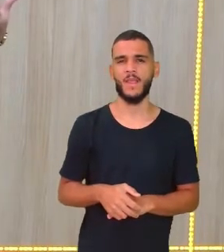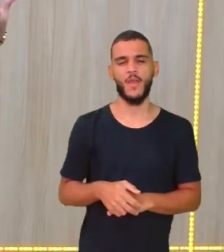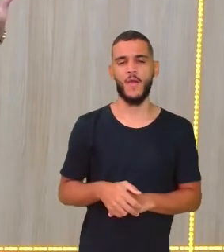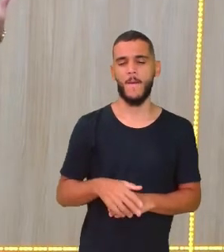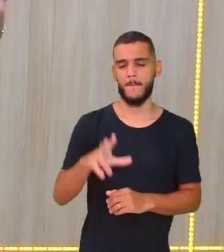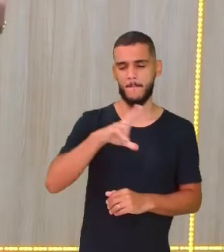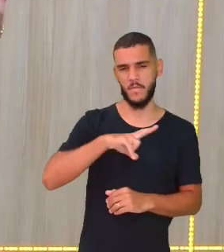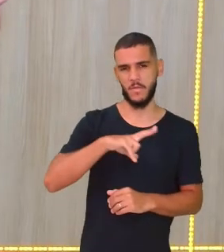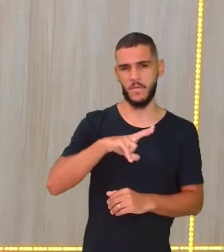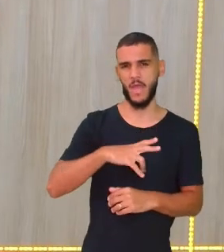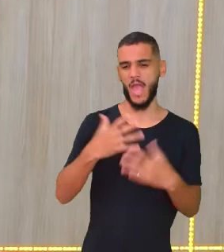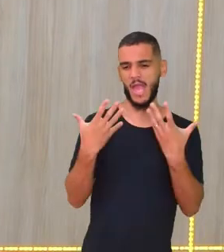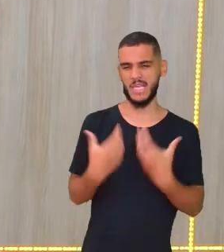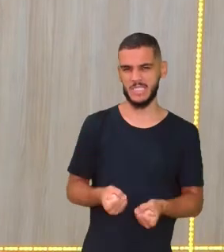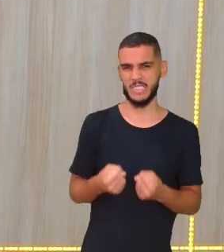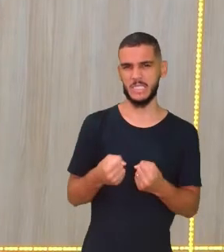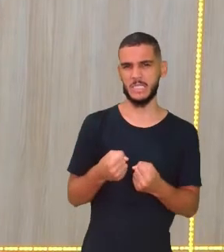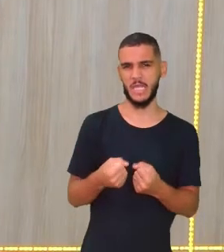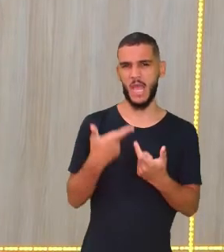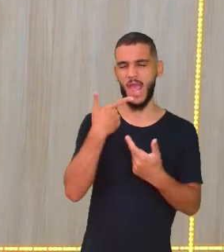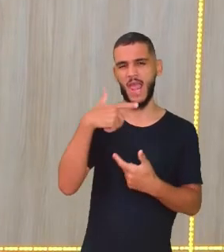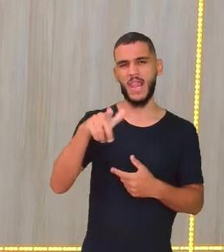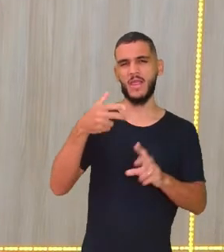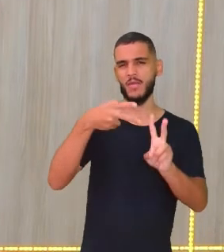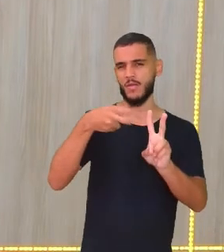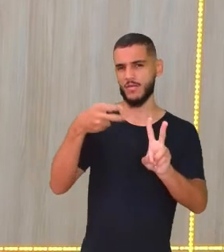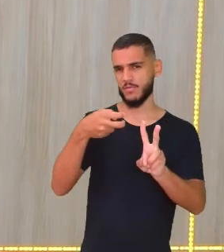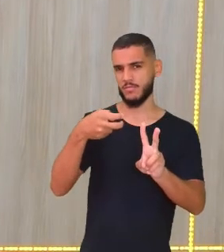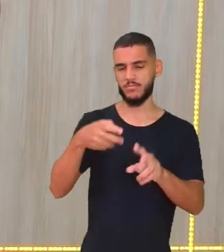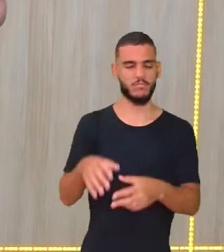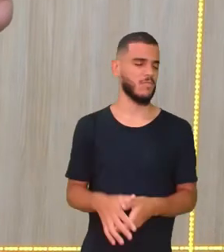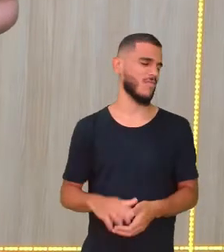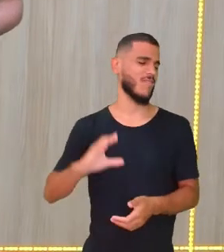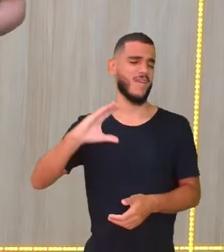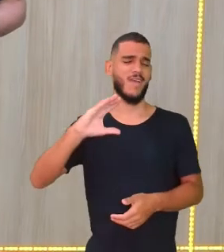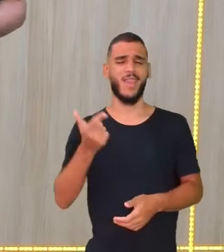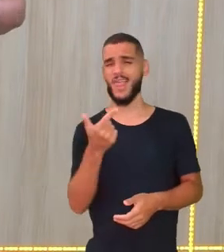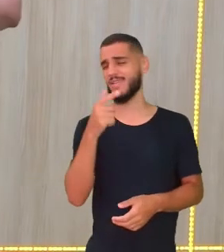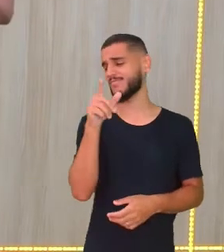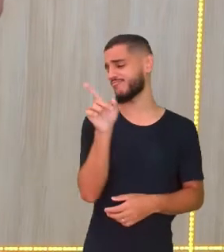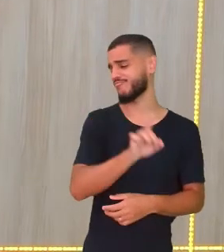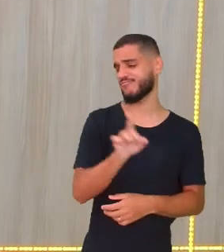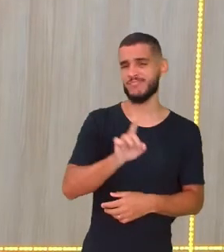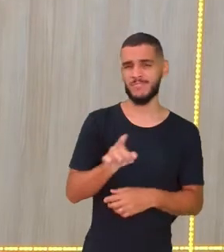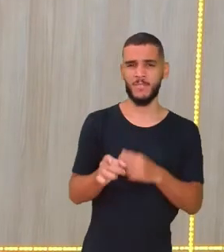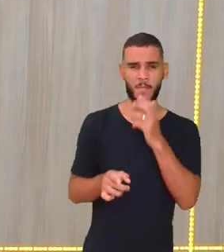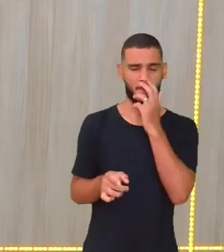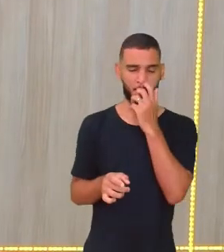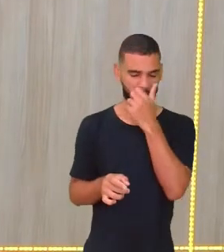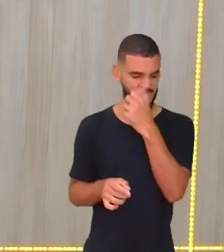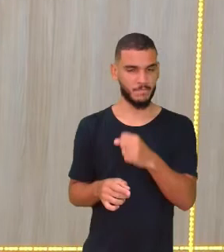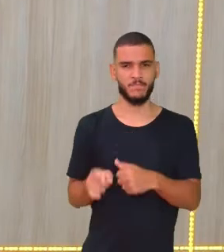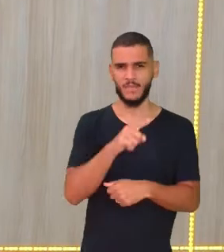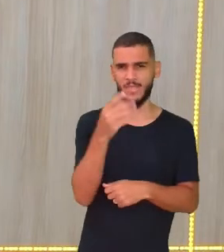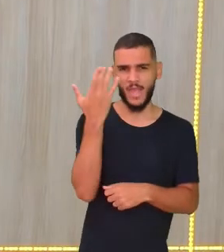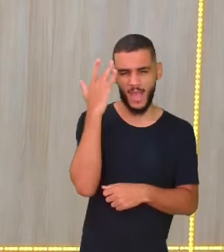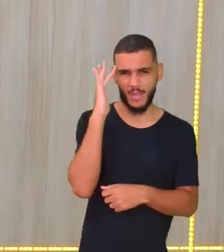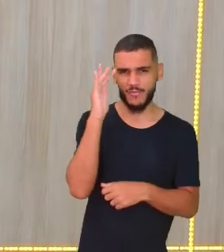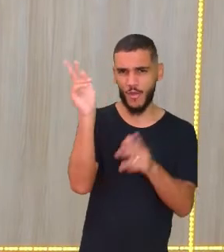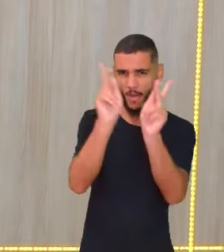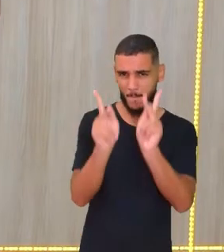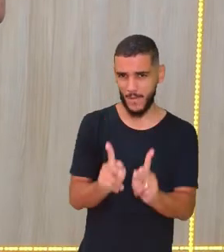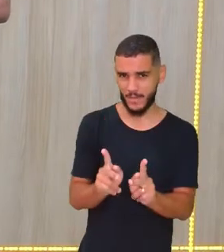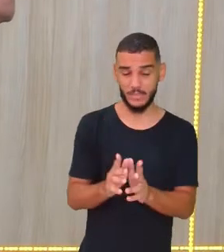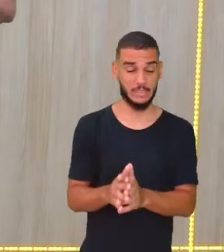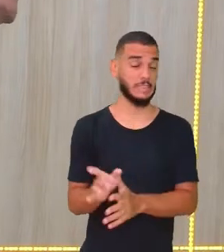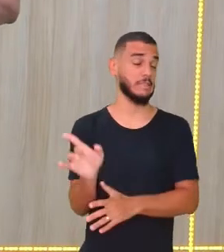nativa dos indígenas aqui? Claro que não, não é? Vocês acham que foi tudo assim na paz? Foi não, minha